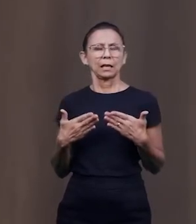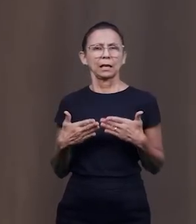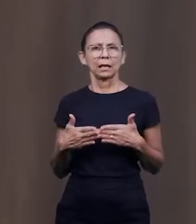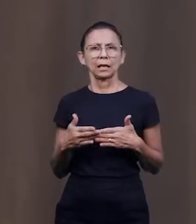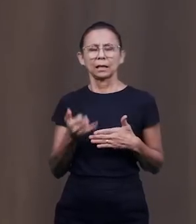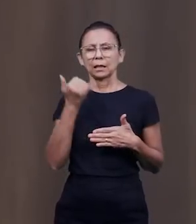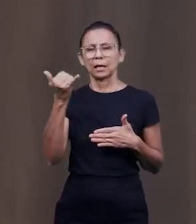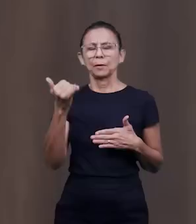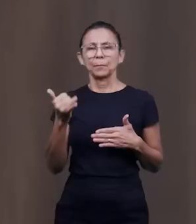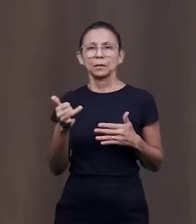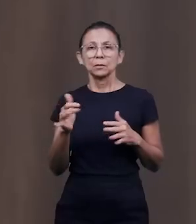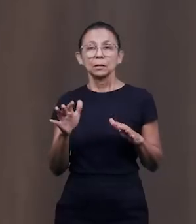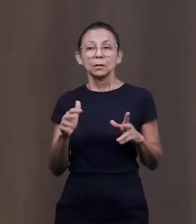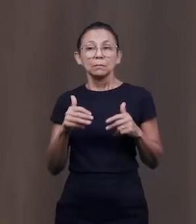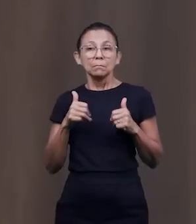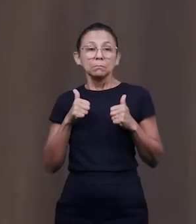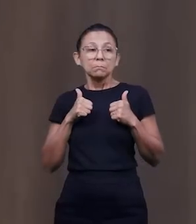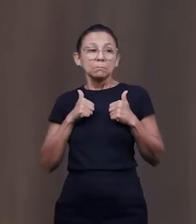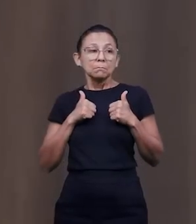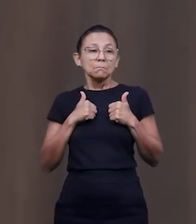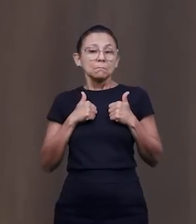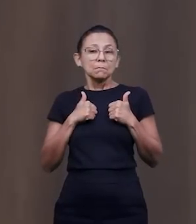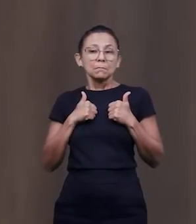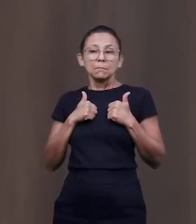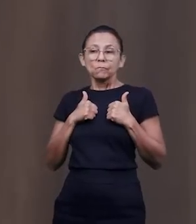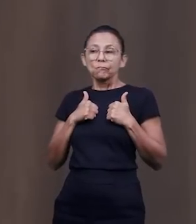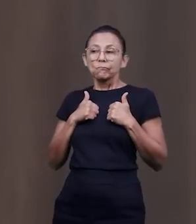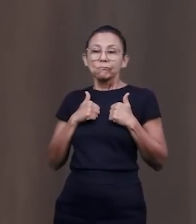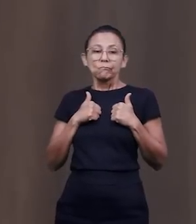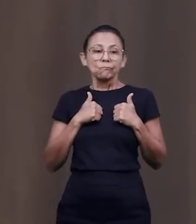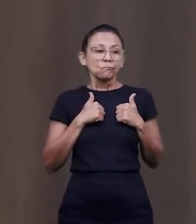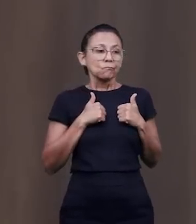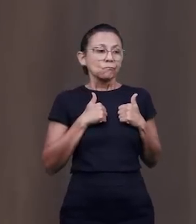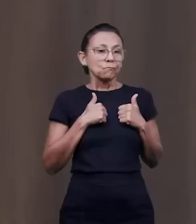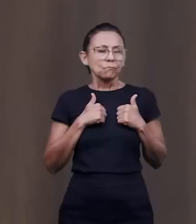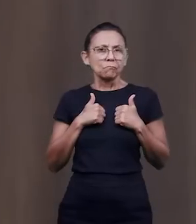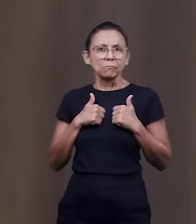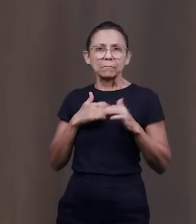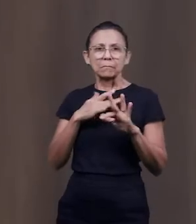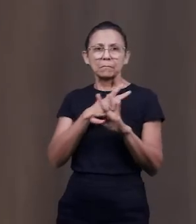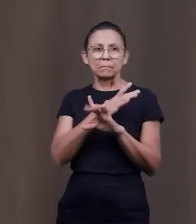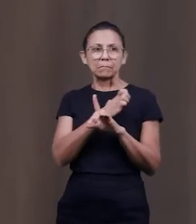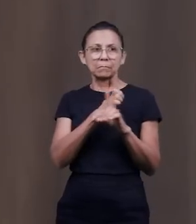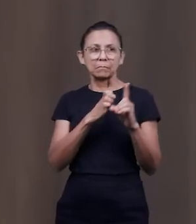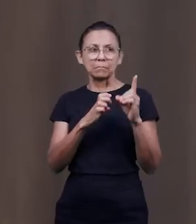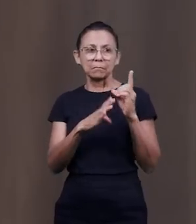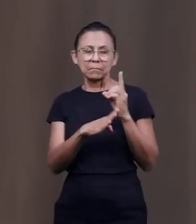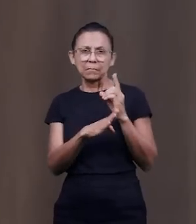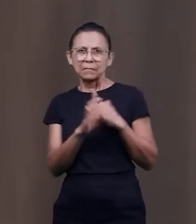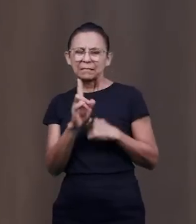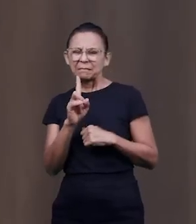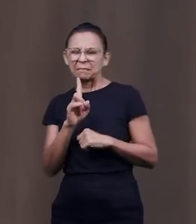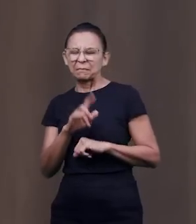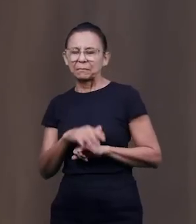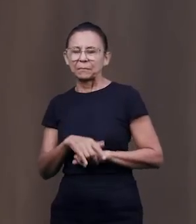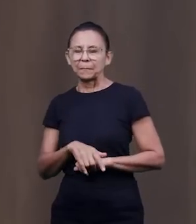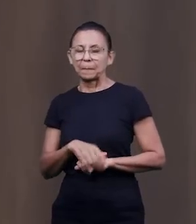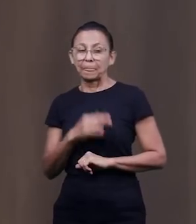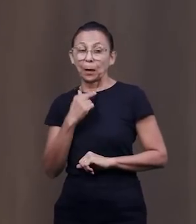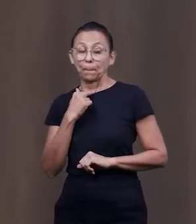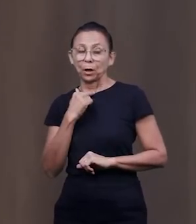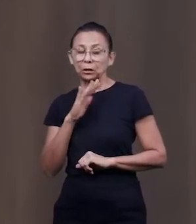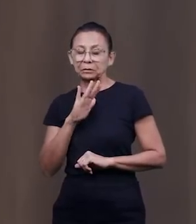Aprendemos isso desde o início. Quando você vê o crente que às vezes ele começa, se